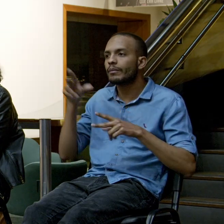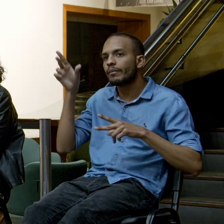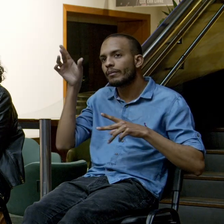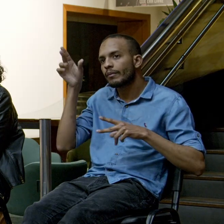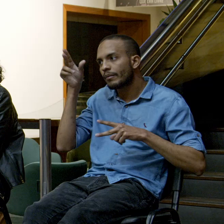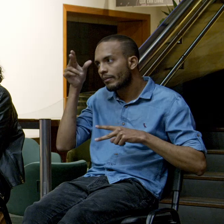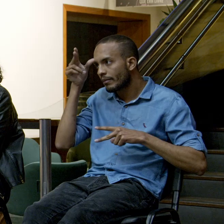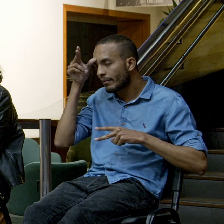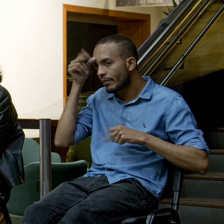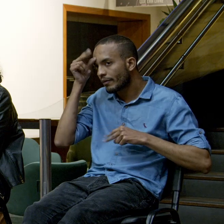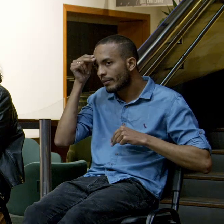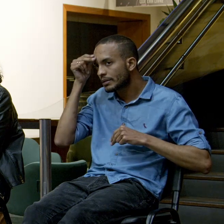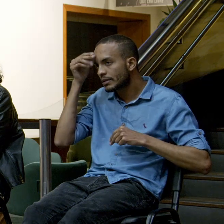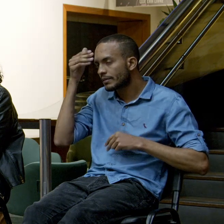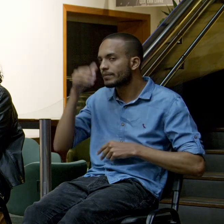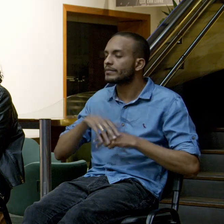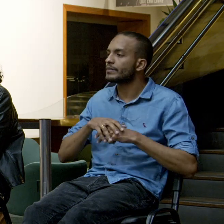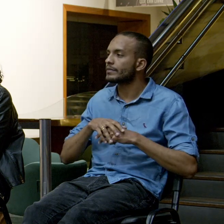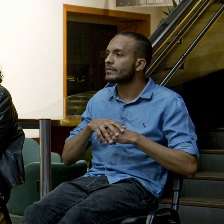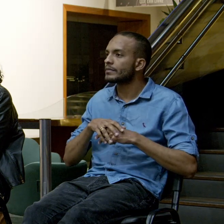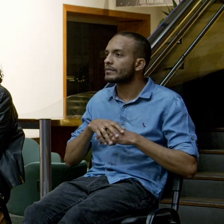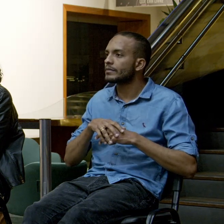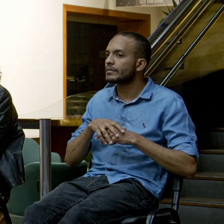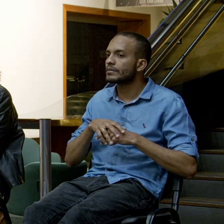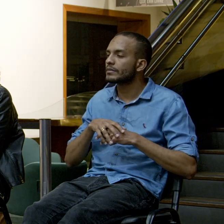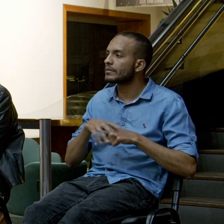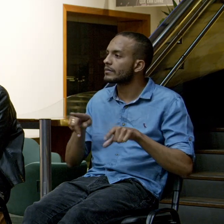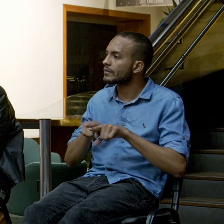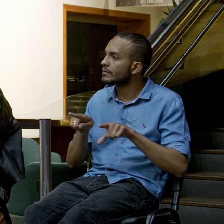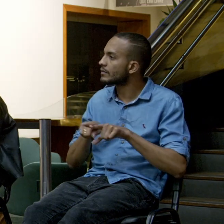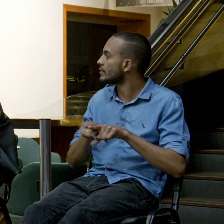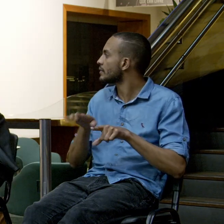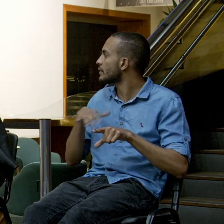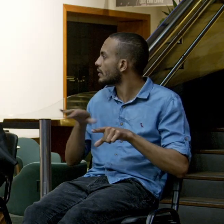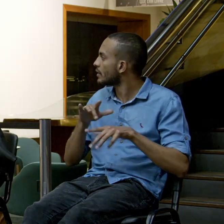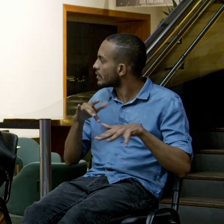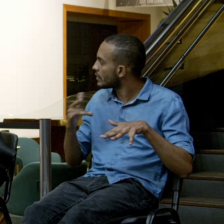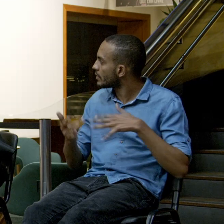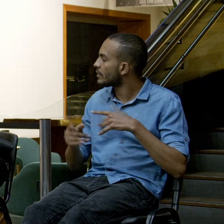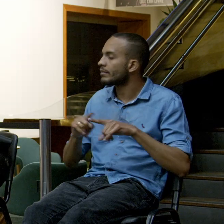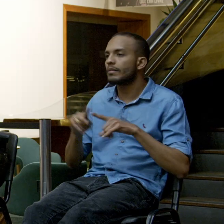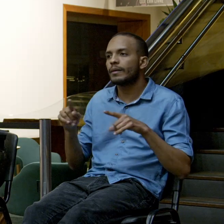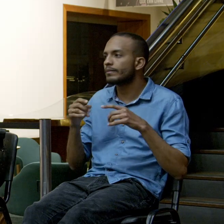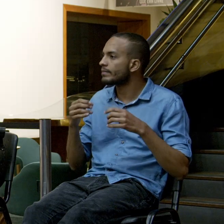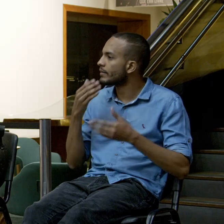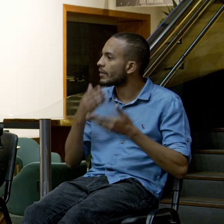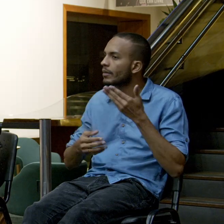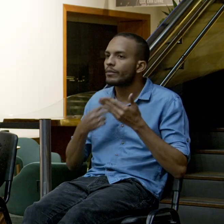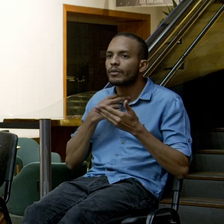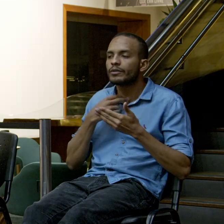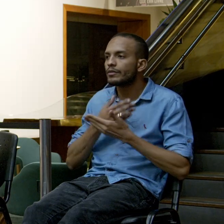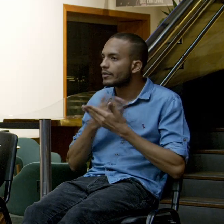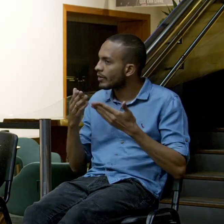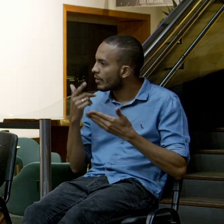ainda, como o Paulo colocou, no fim da exposição. Vai ser relembrado nas nossas redes, mas acho imperdível. E quem ainda não